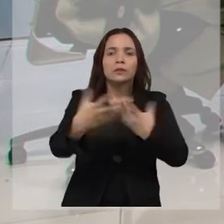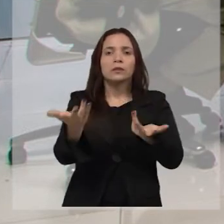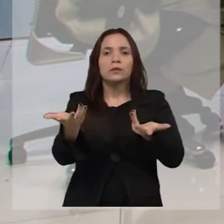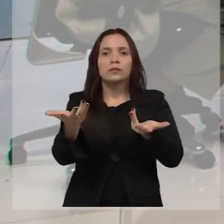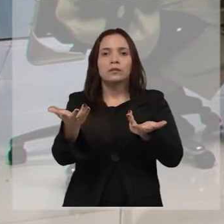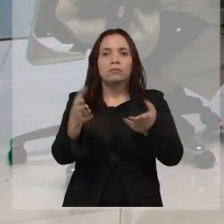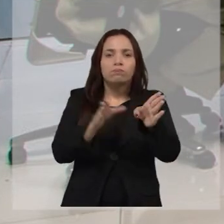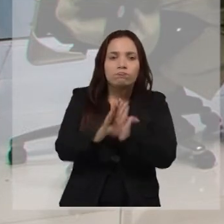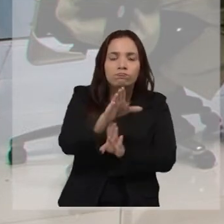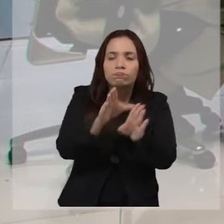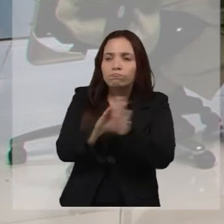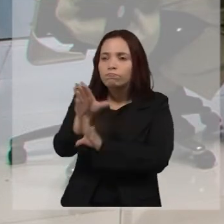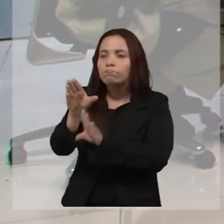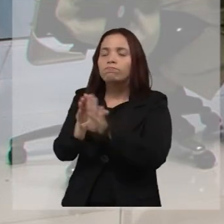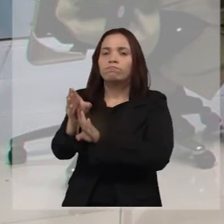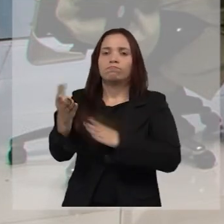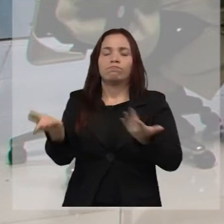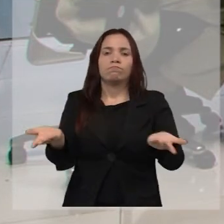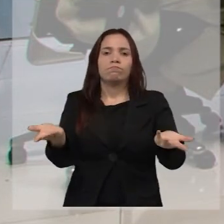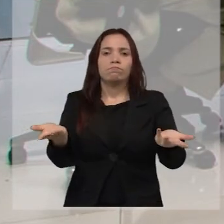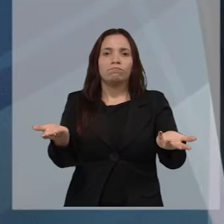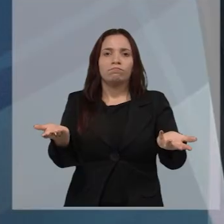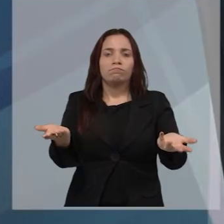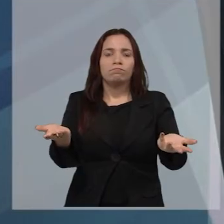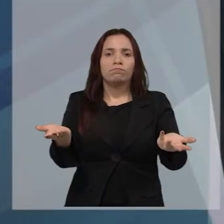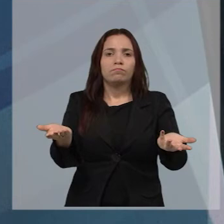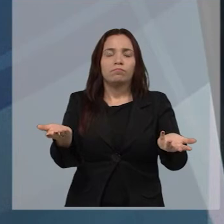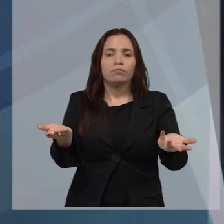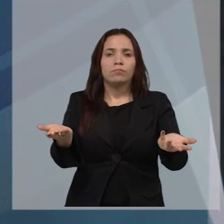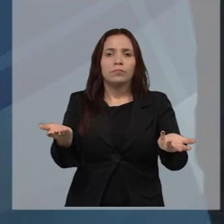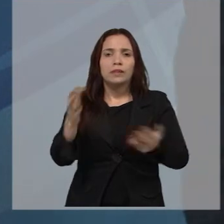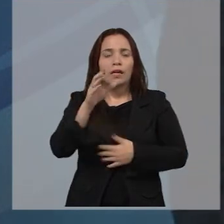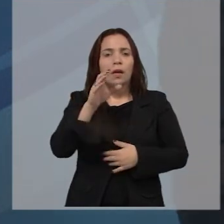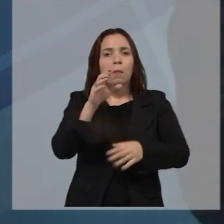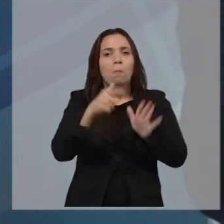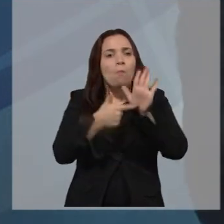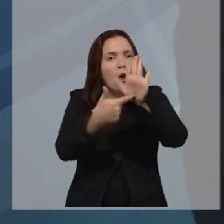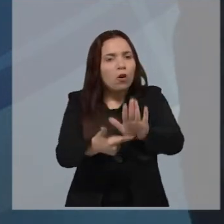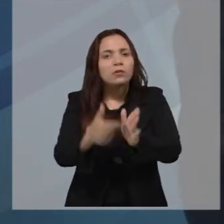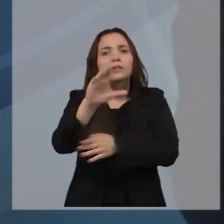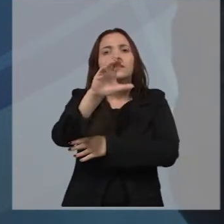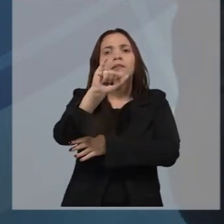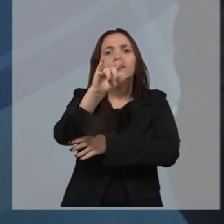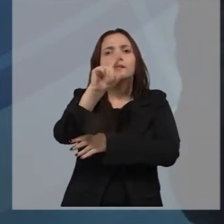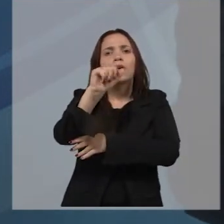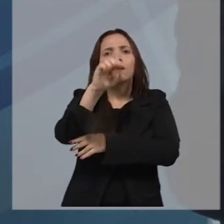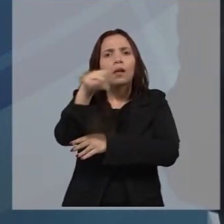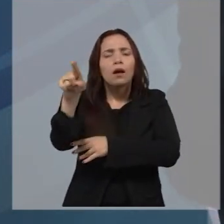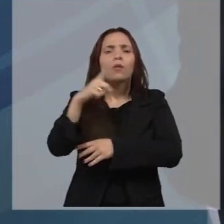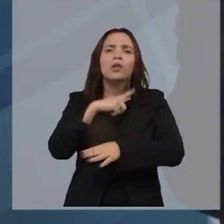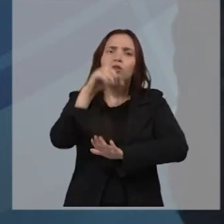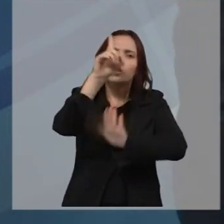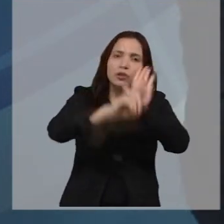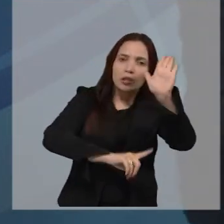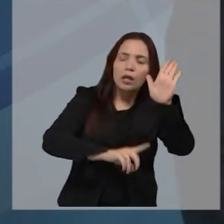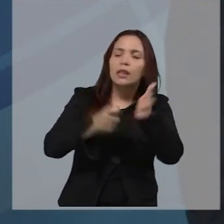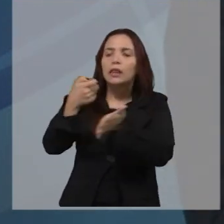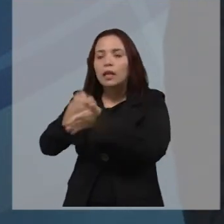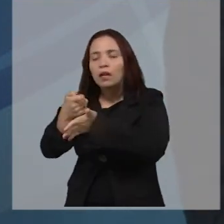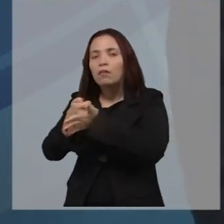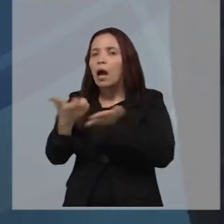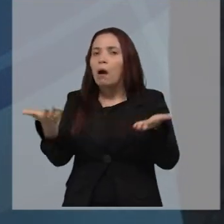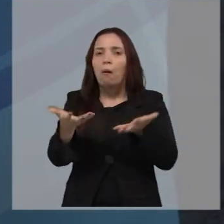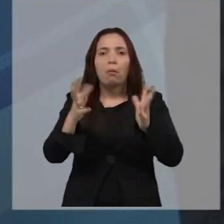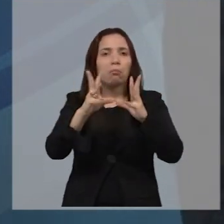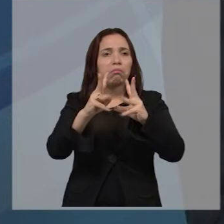de socialização desse indivíduo, de colocá-lo como cidadão, né, com direitos e